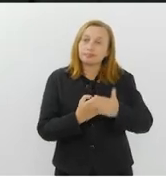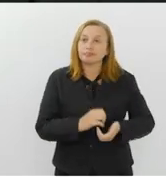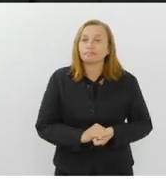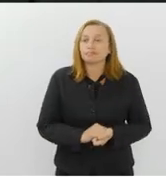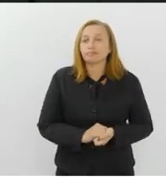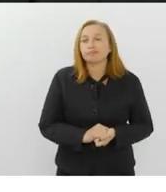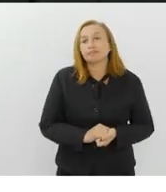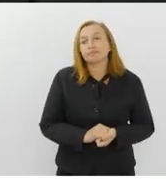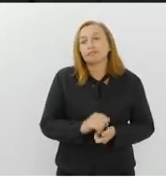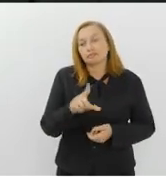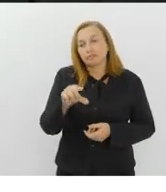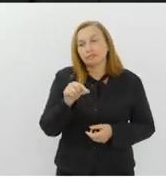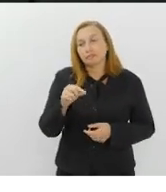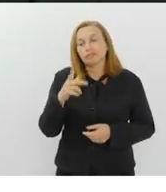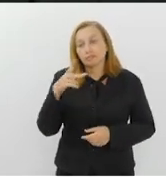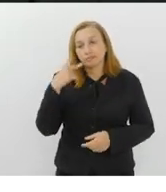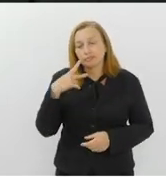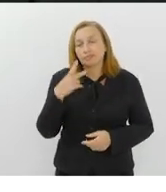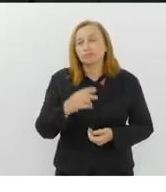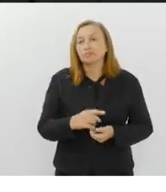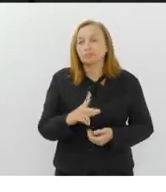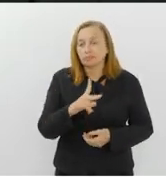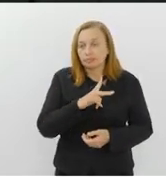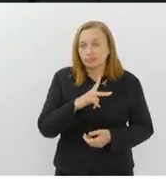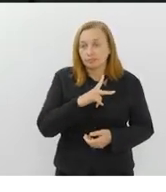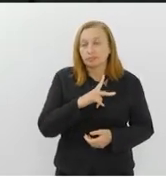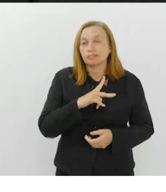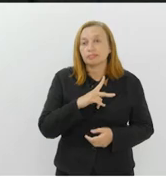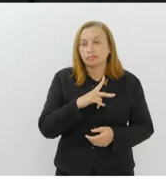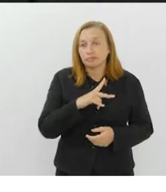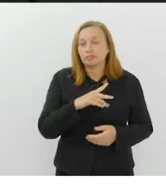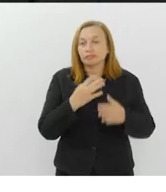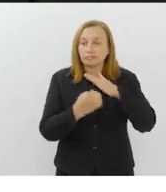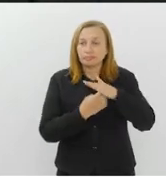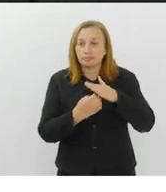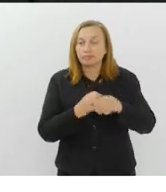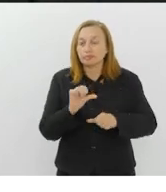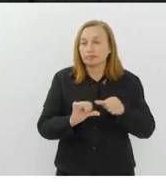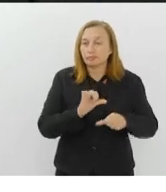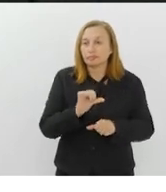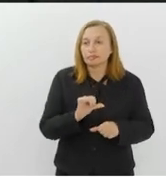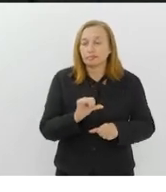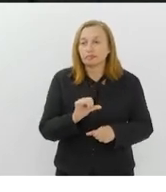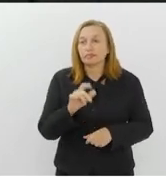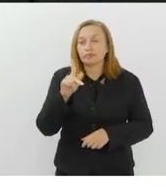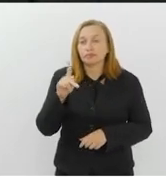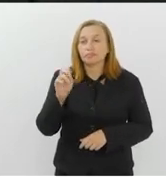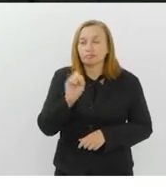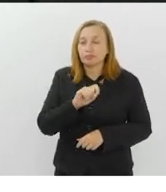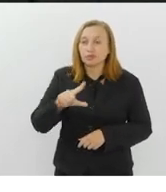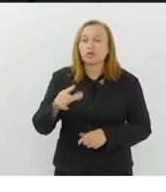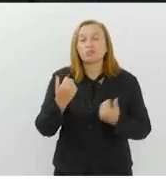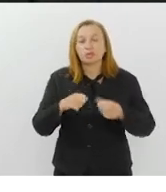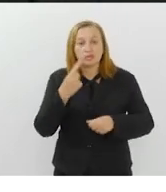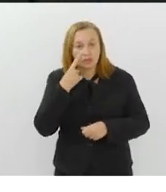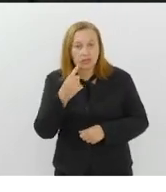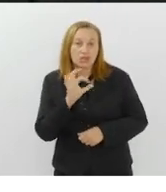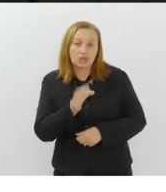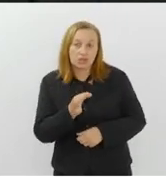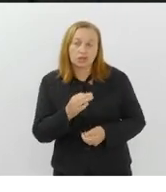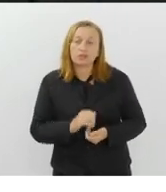uma decisão política da própria companhia que fez essa alteração. Com relação ao Postal, eu preciso verificar de fato,